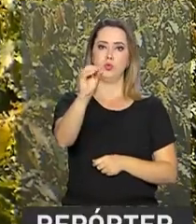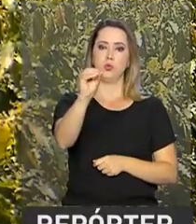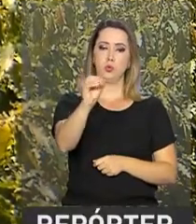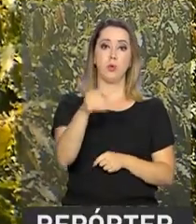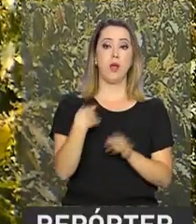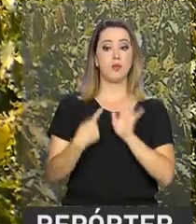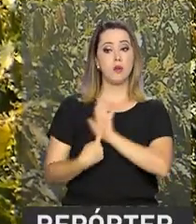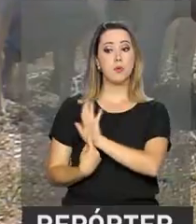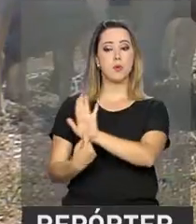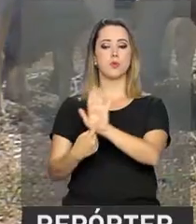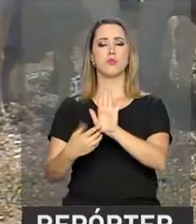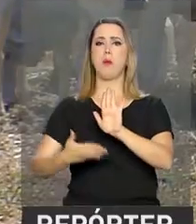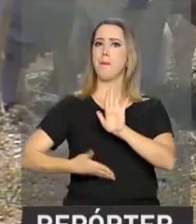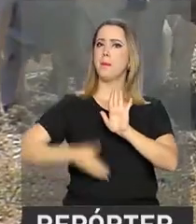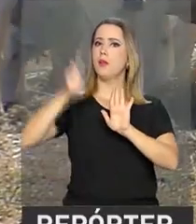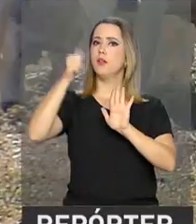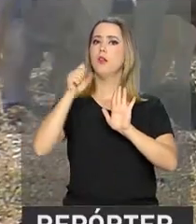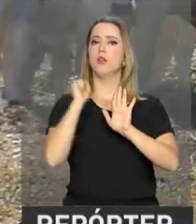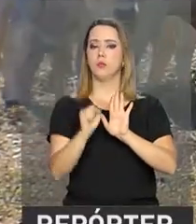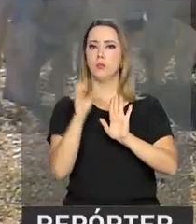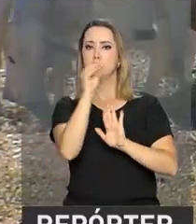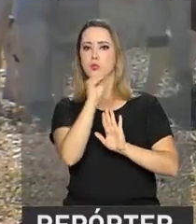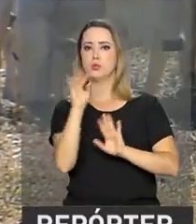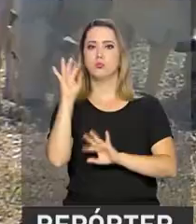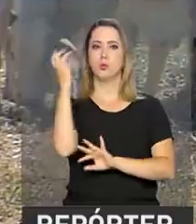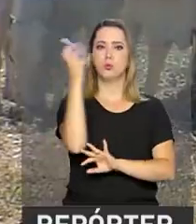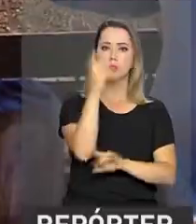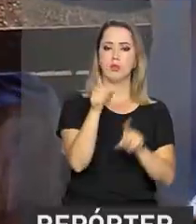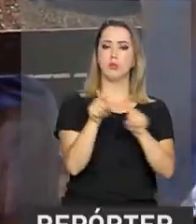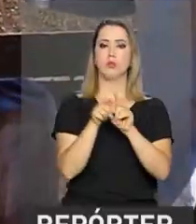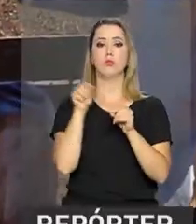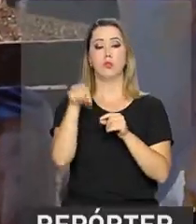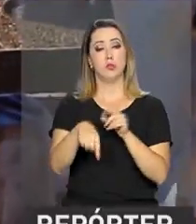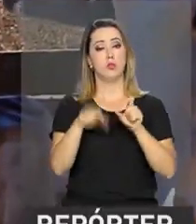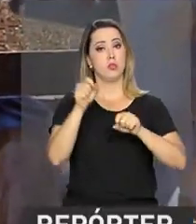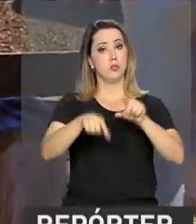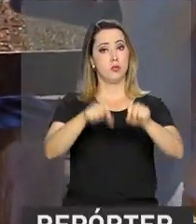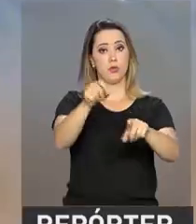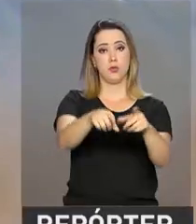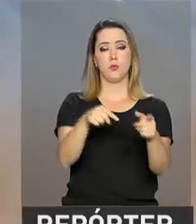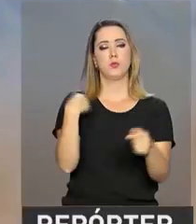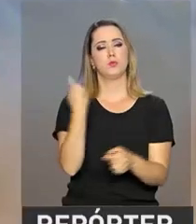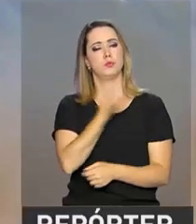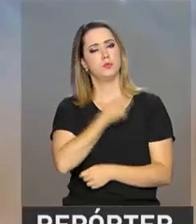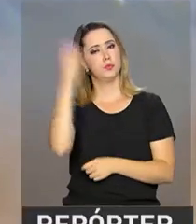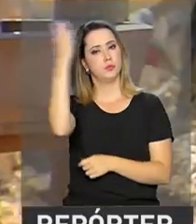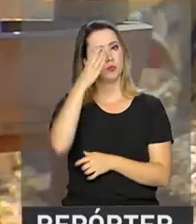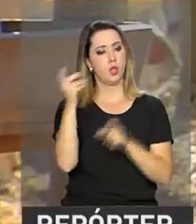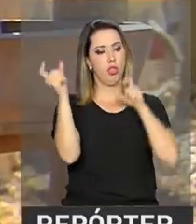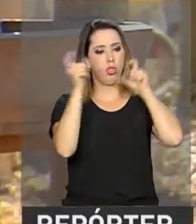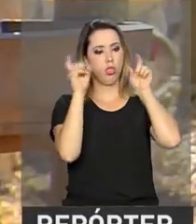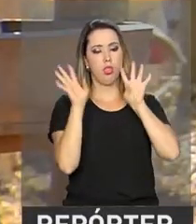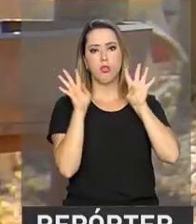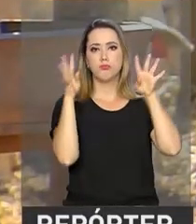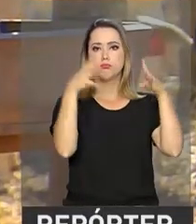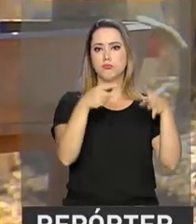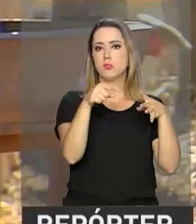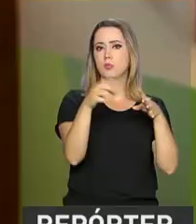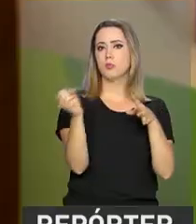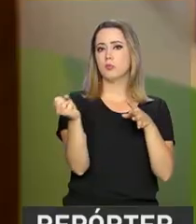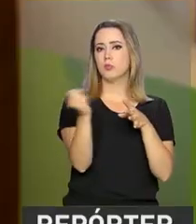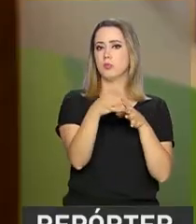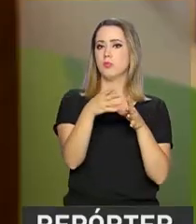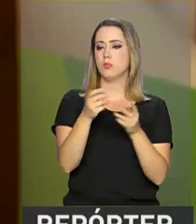externo a qualidade ea sustentabilidade dos produtos produzidos no brasil com o objetivo de atrair novos parceiros comerciais